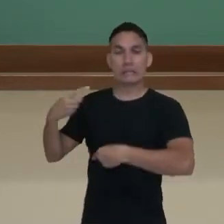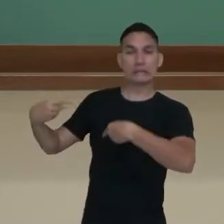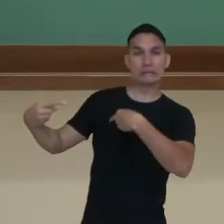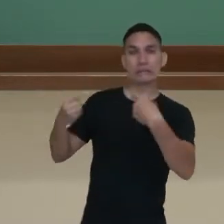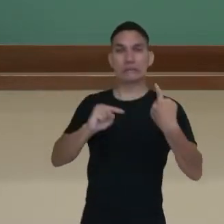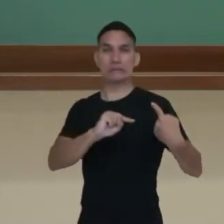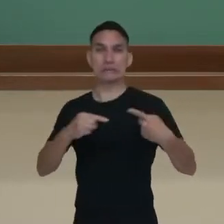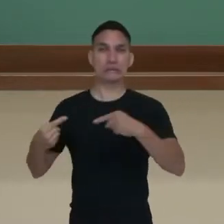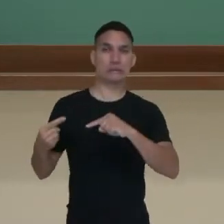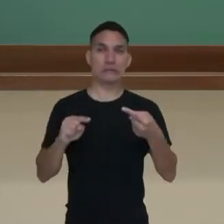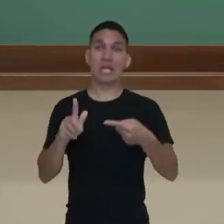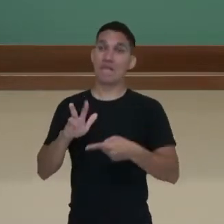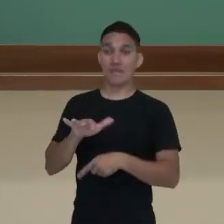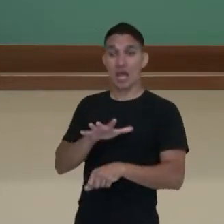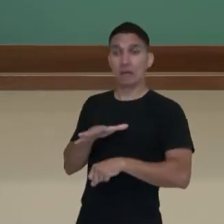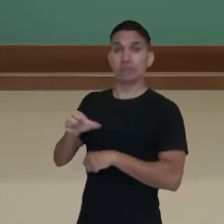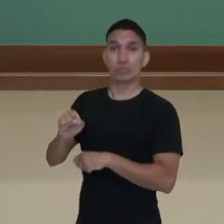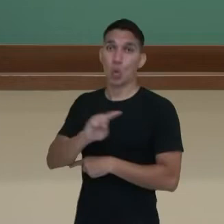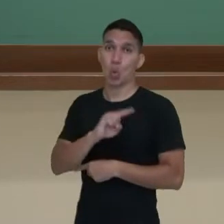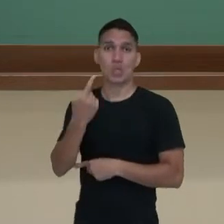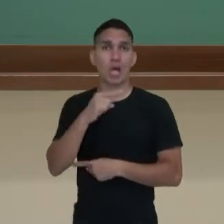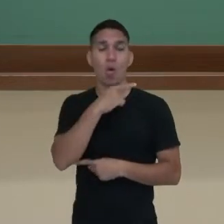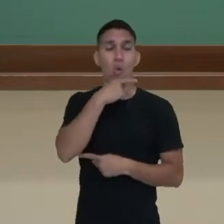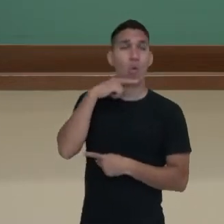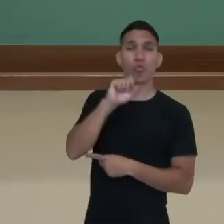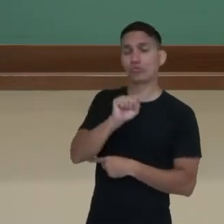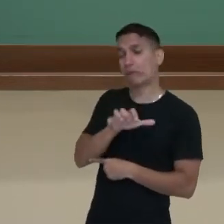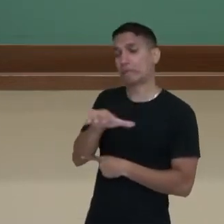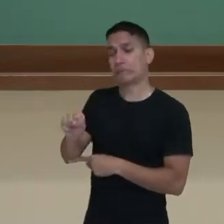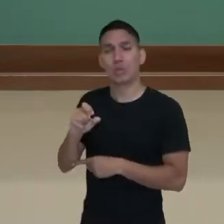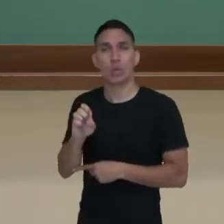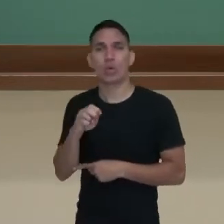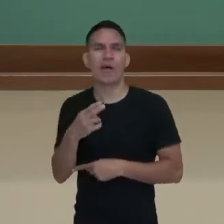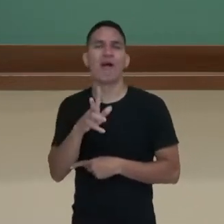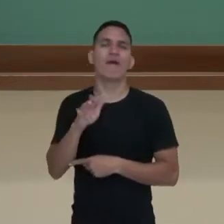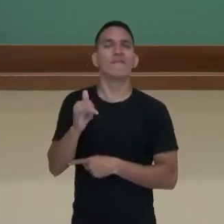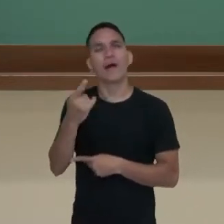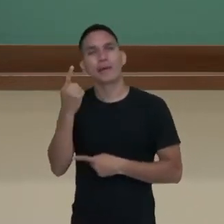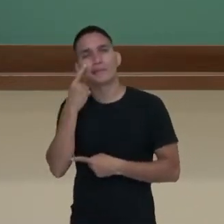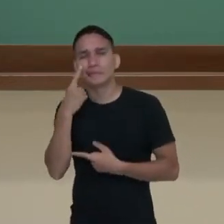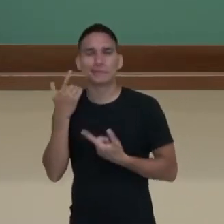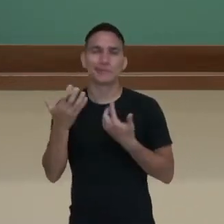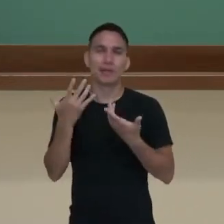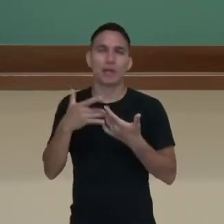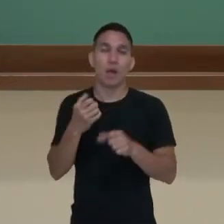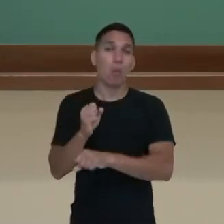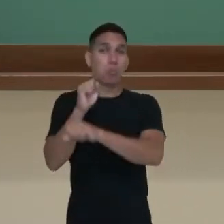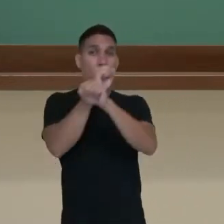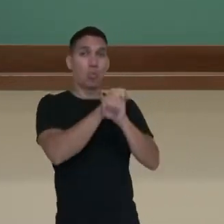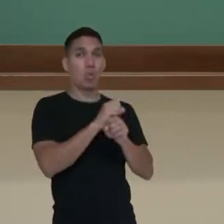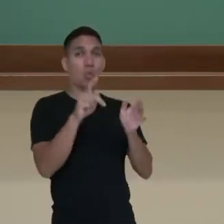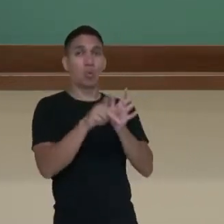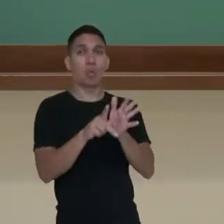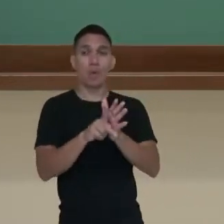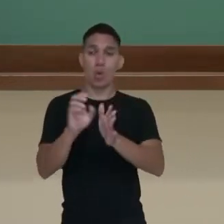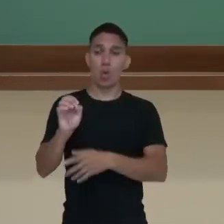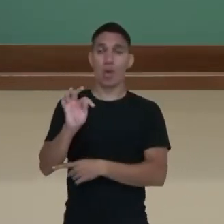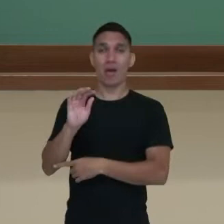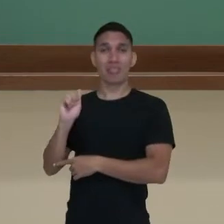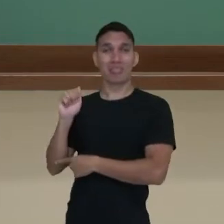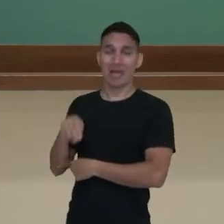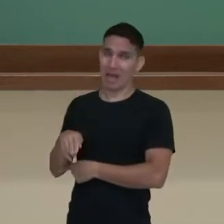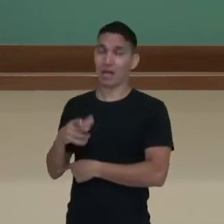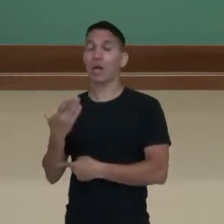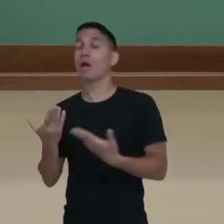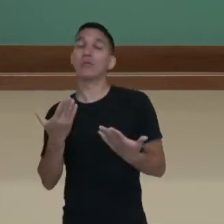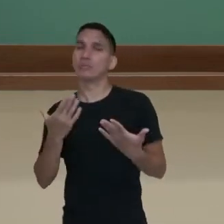se vai ser invadida ou não por Rússia, né, e se vai ser protegida pela OTAN, né, é um exemplo